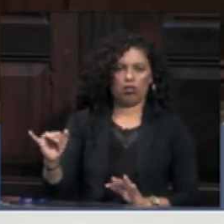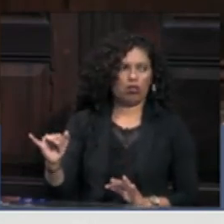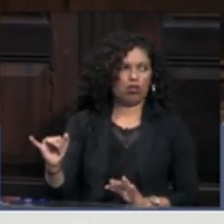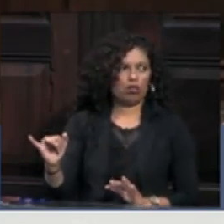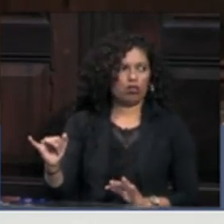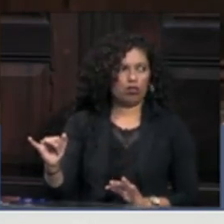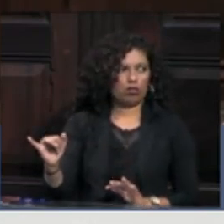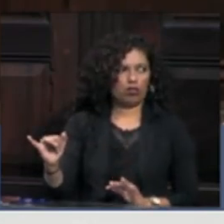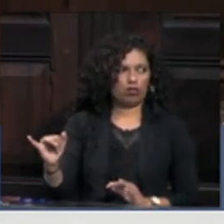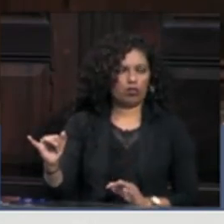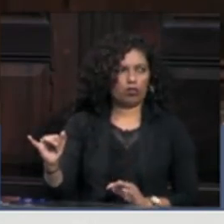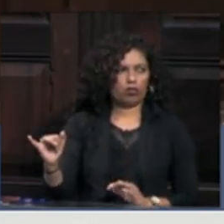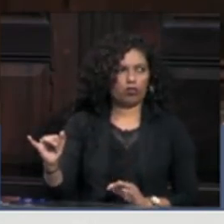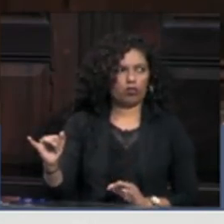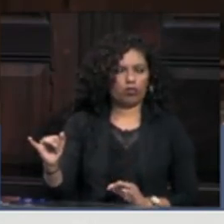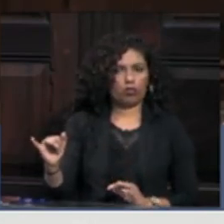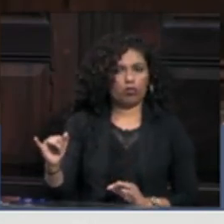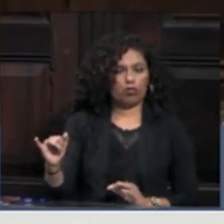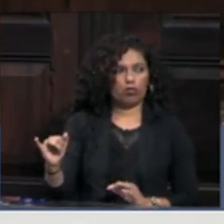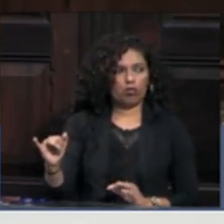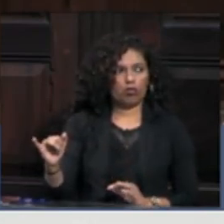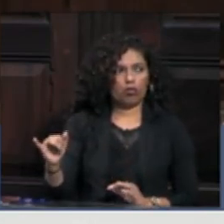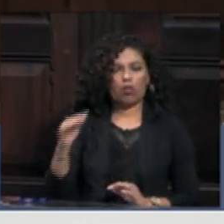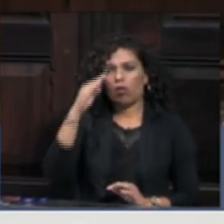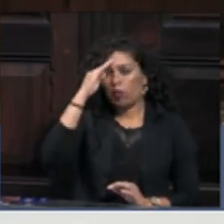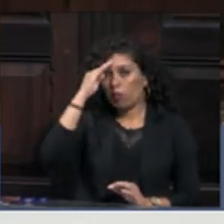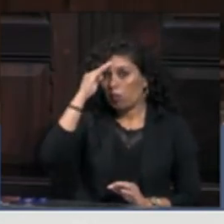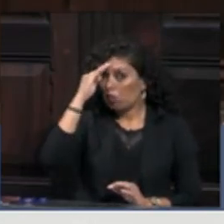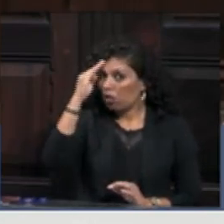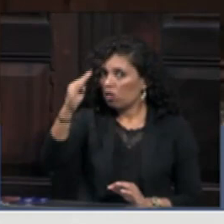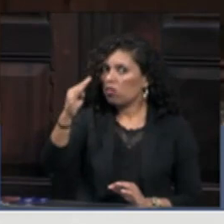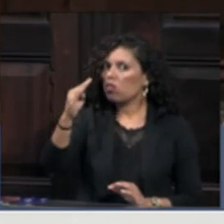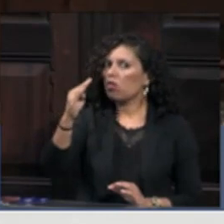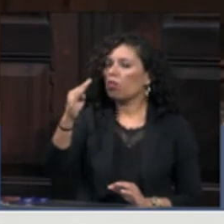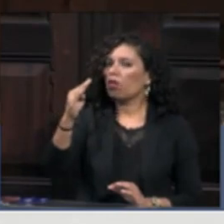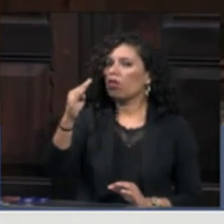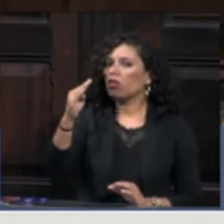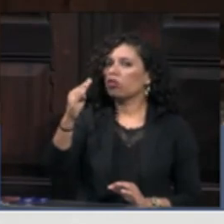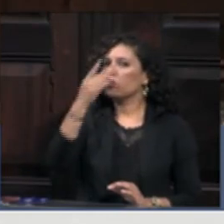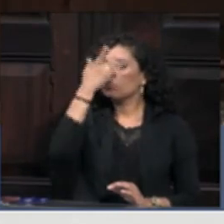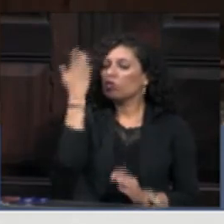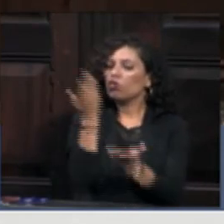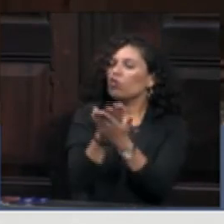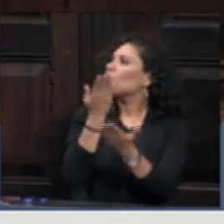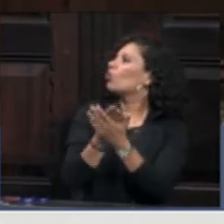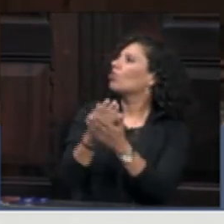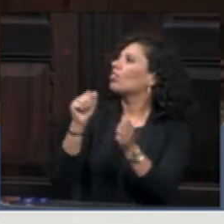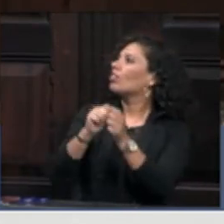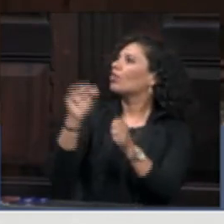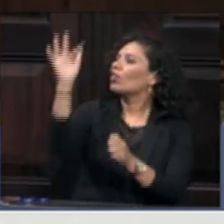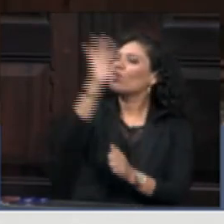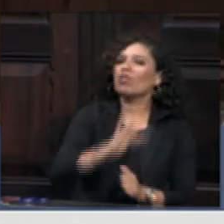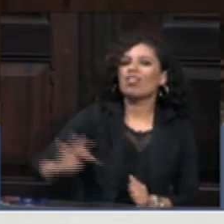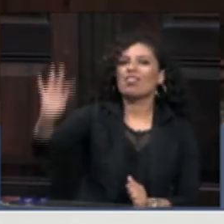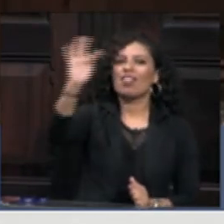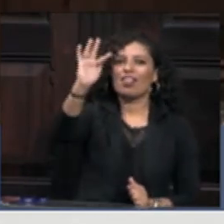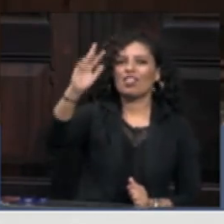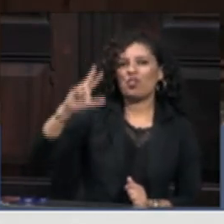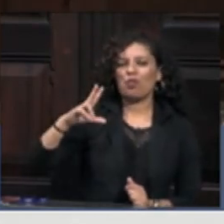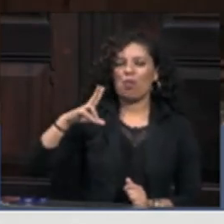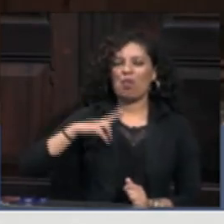Inclusive em relação aos estudantes de nível superior, da rede pública e privada.